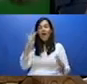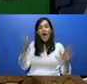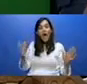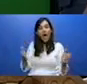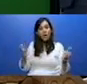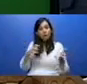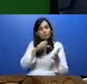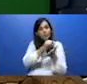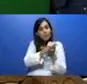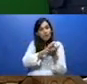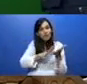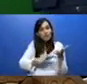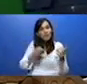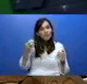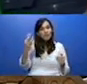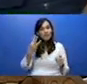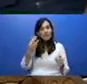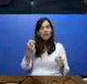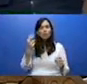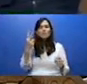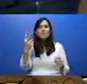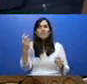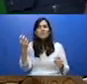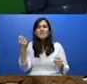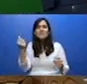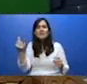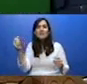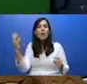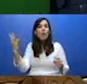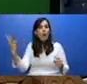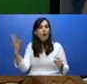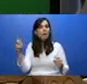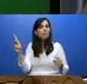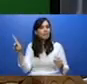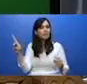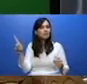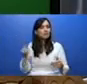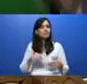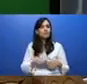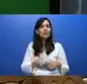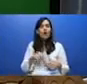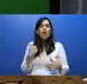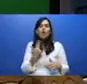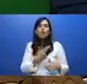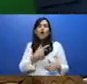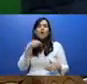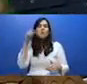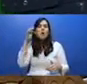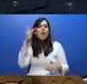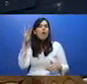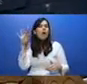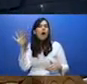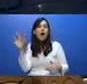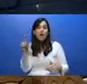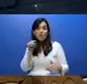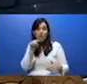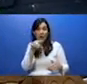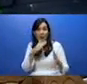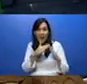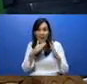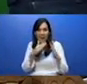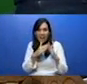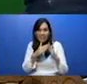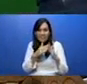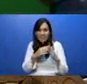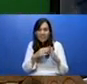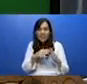Agora, na página 264, exercício 3, nós vamos imaginar que você aí em casa é um